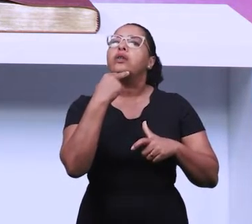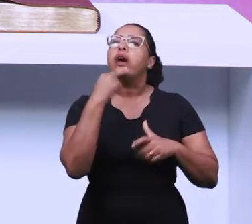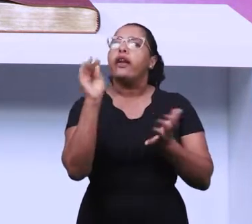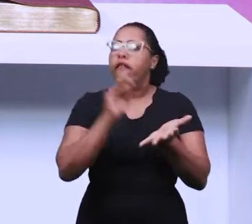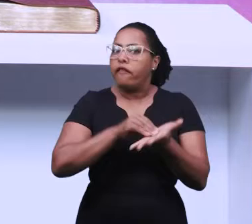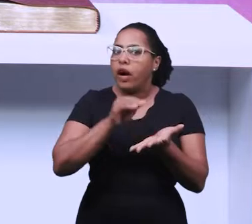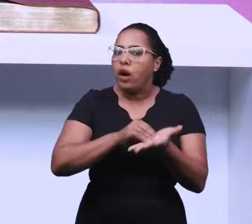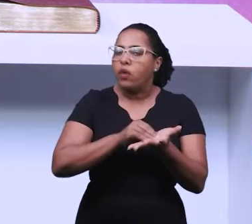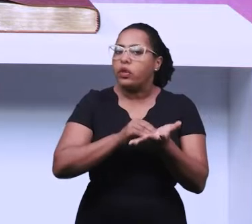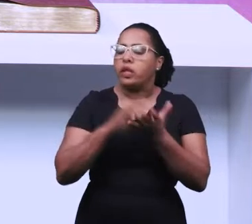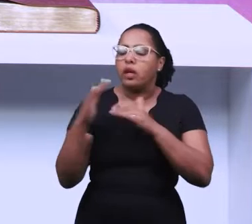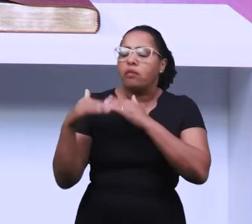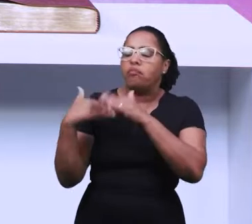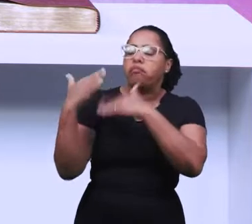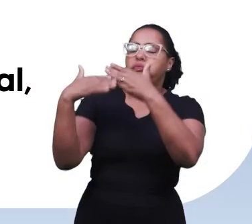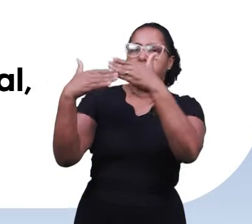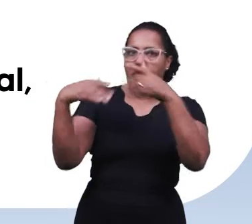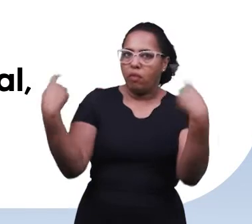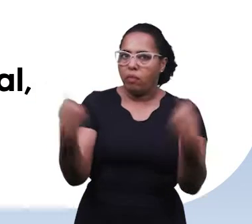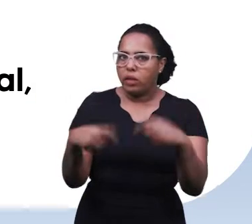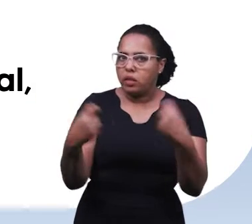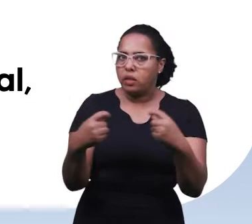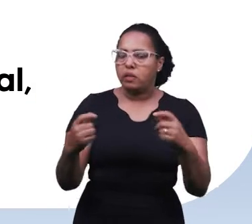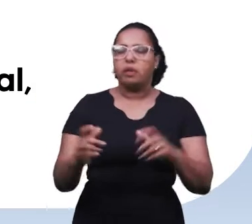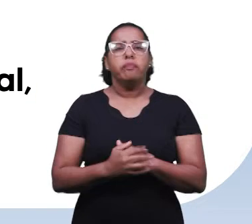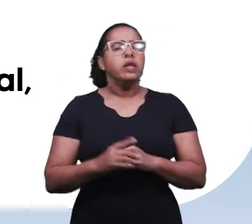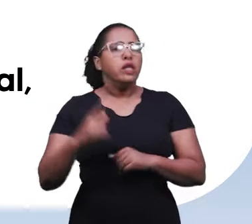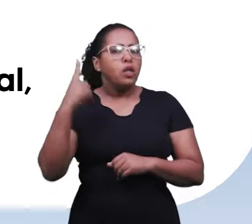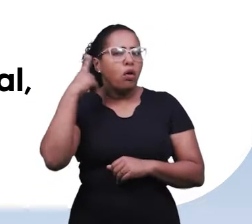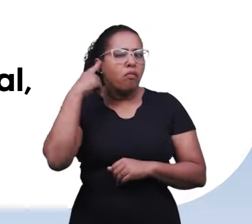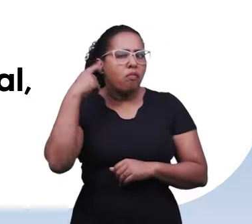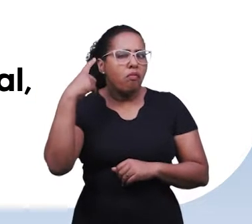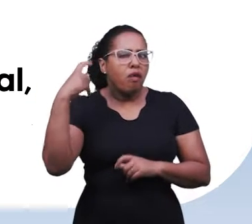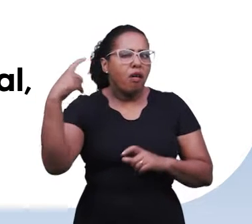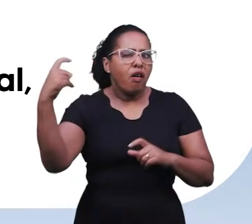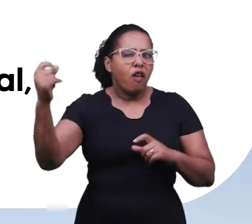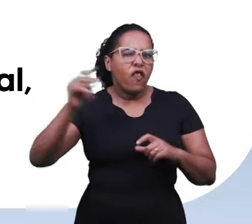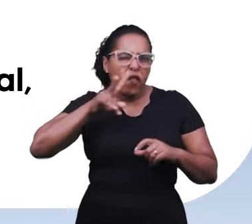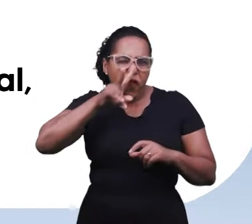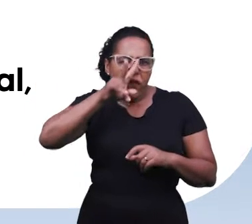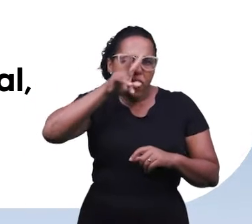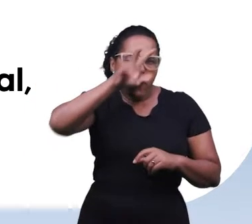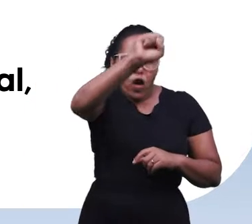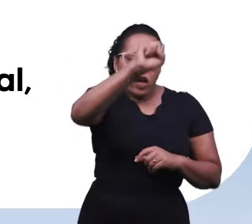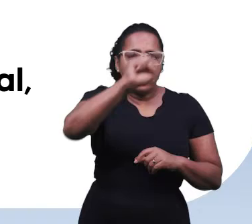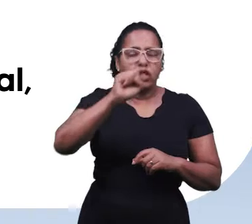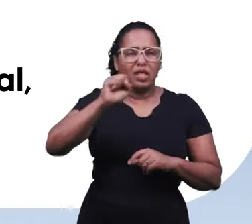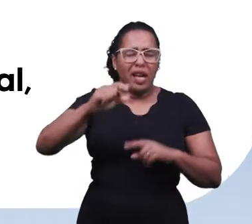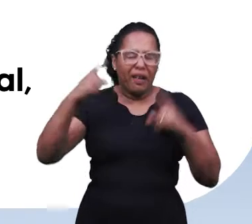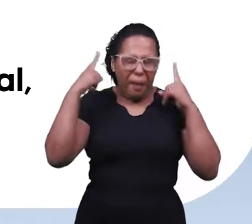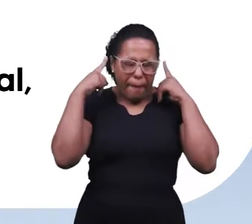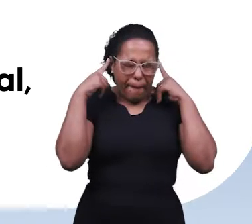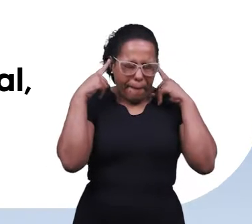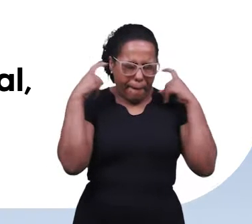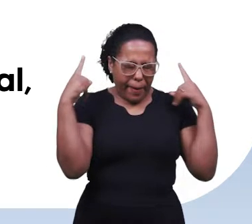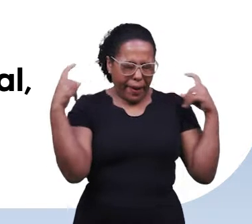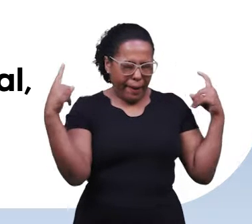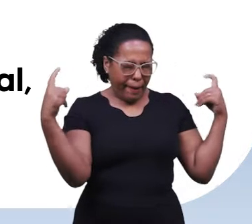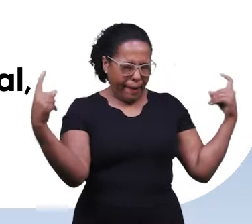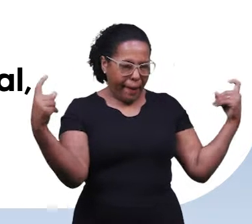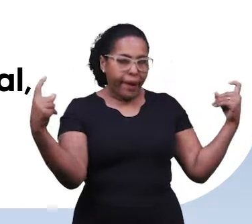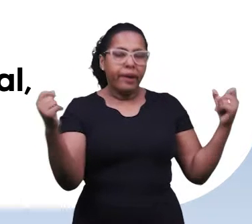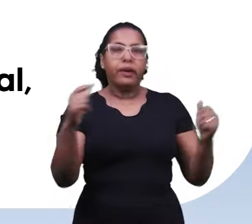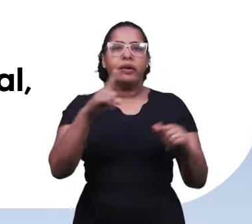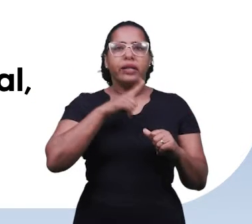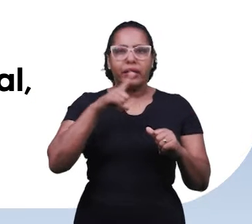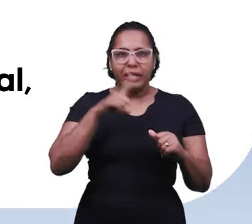Então, nesse momento, nós temos sons agudos, intensos e bem fortes, né? Às vezes estridentes.